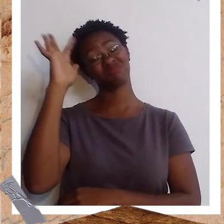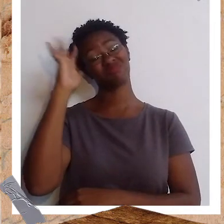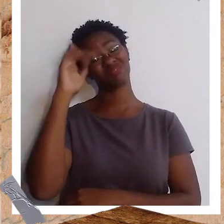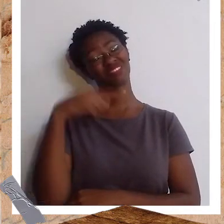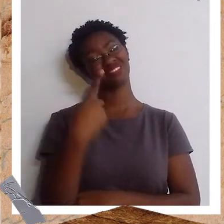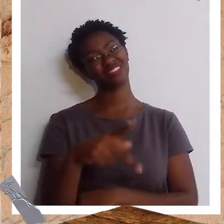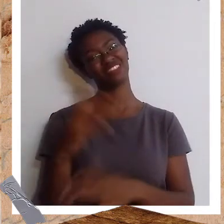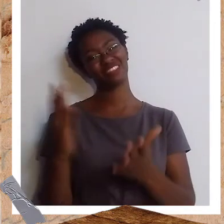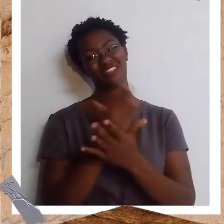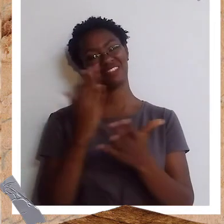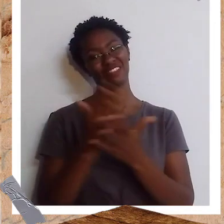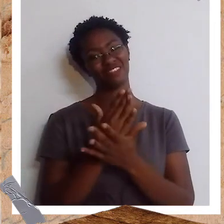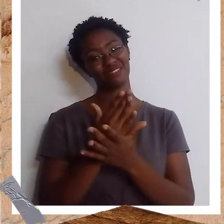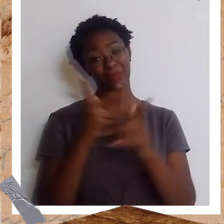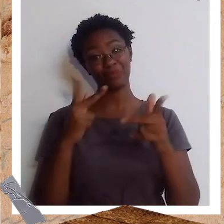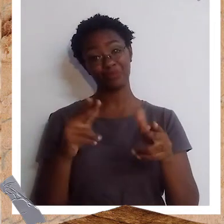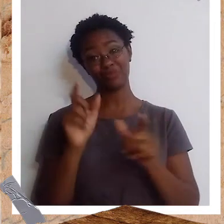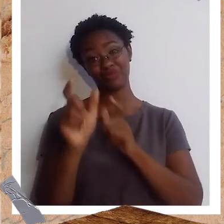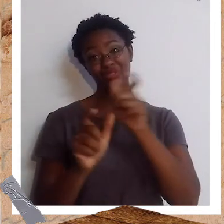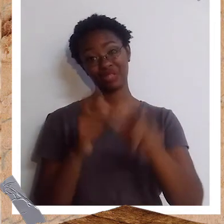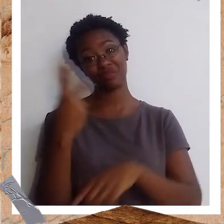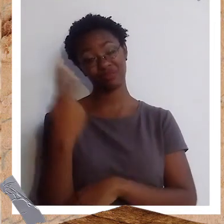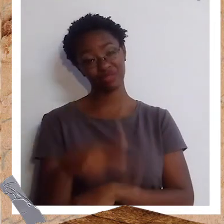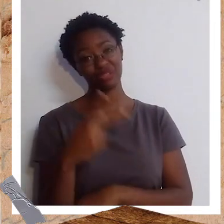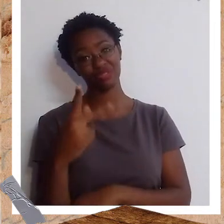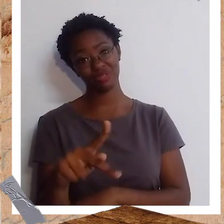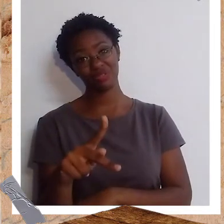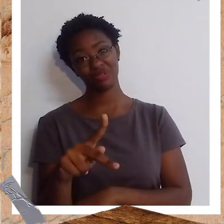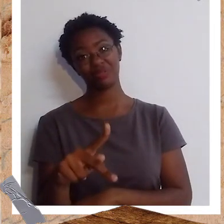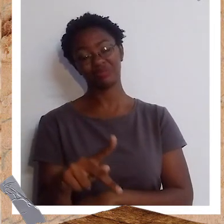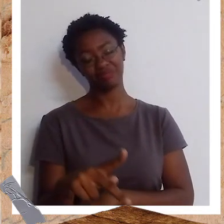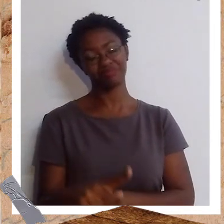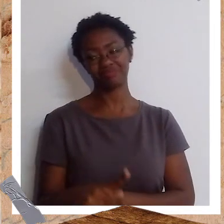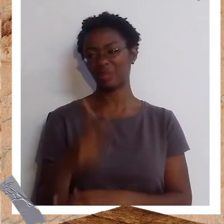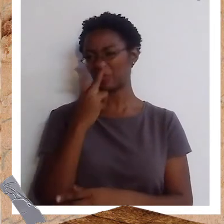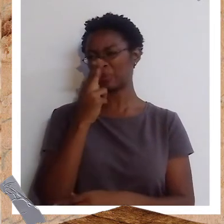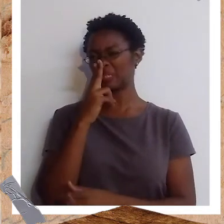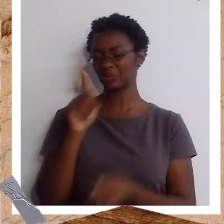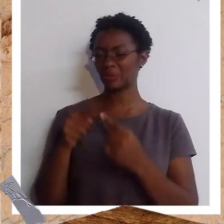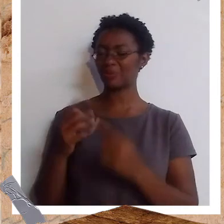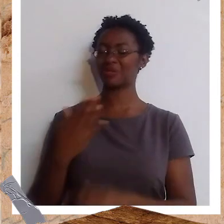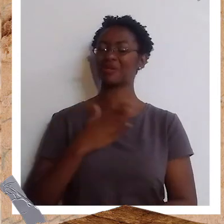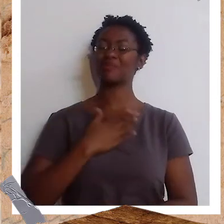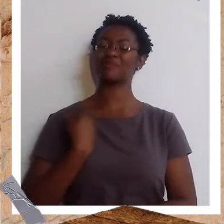tomo muito de suas palavras como endereçadas a mim, querida Carolina.